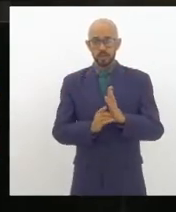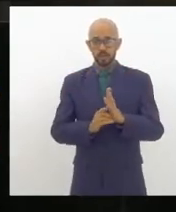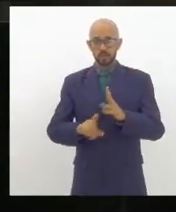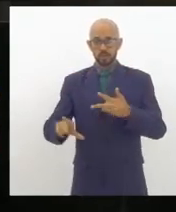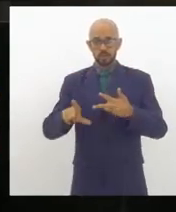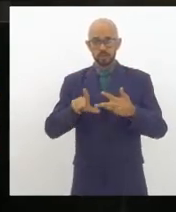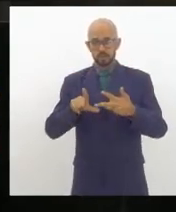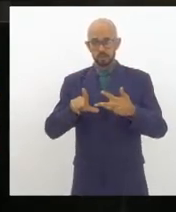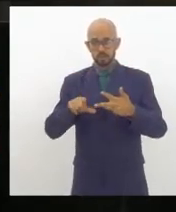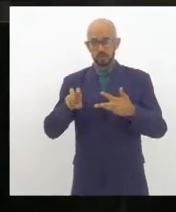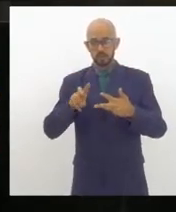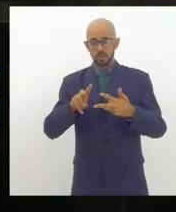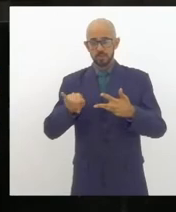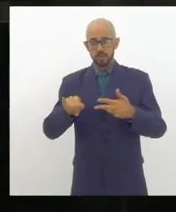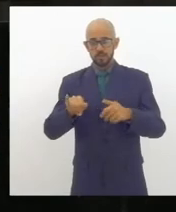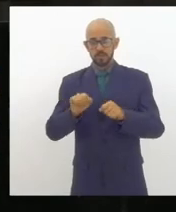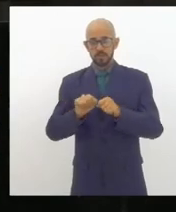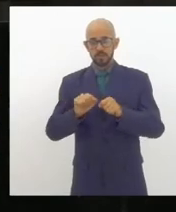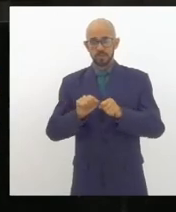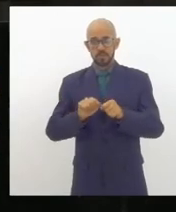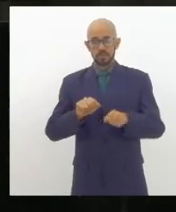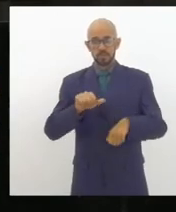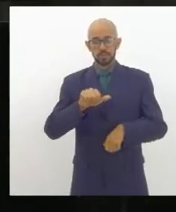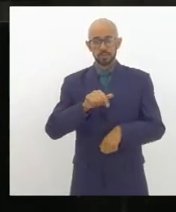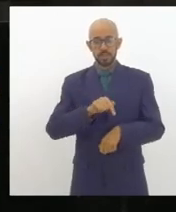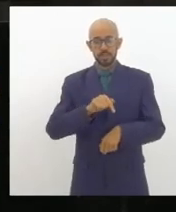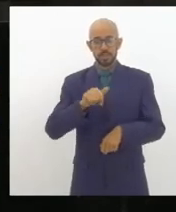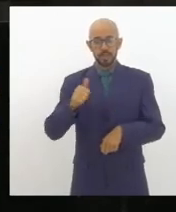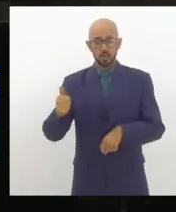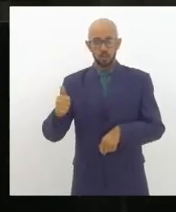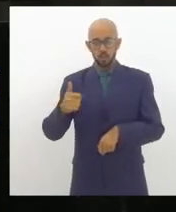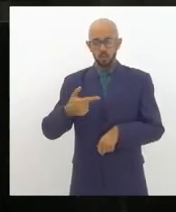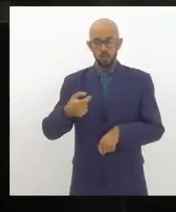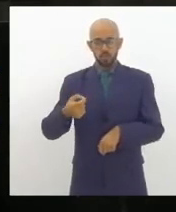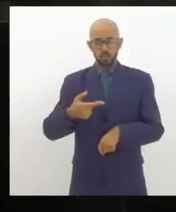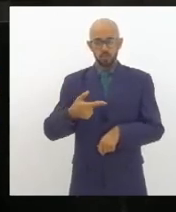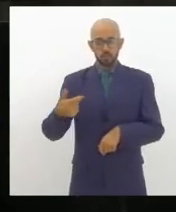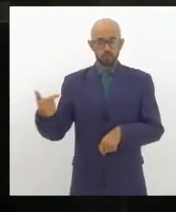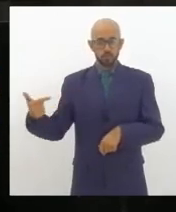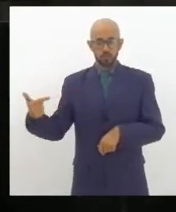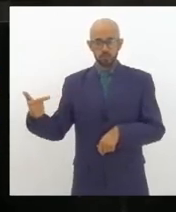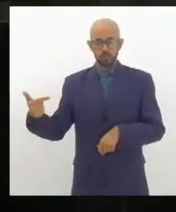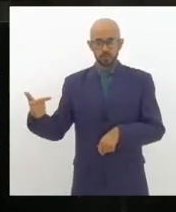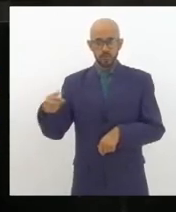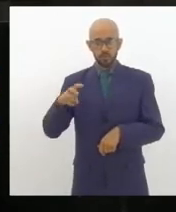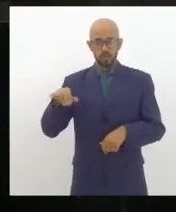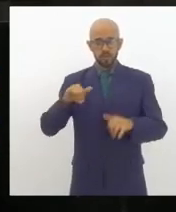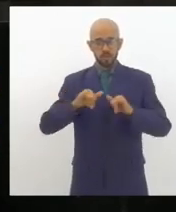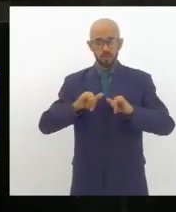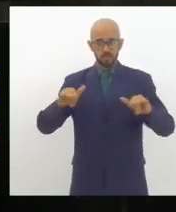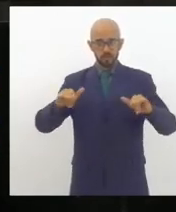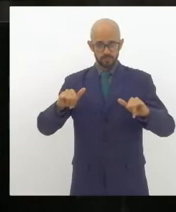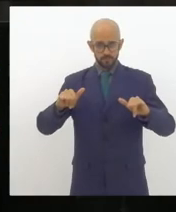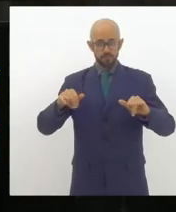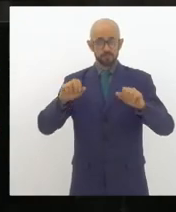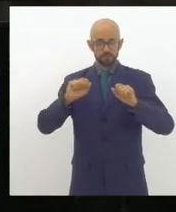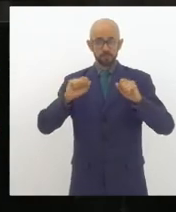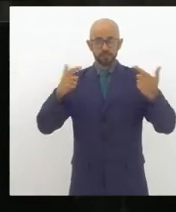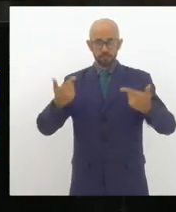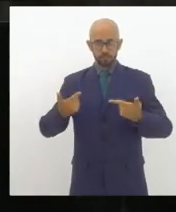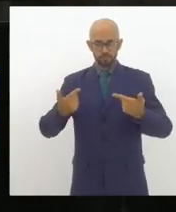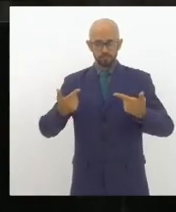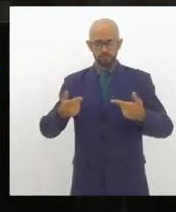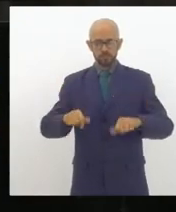tomar o número 71 de 2022 e que será publicado pela Assembleia Legislativa,